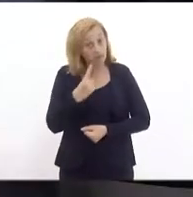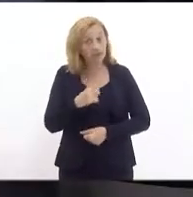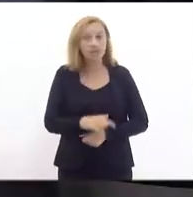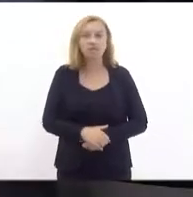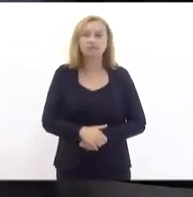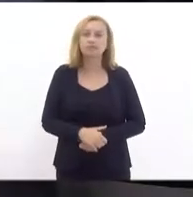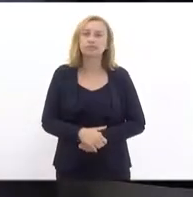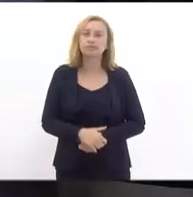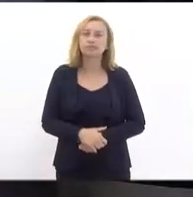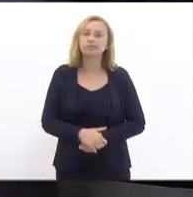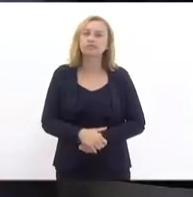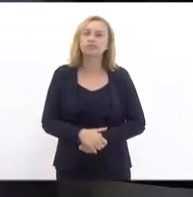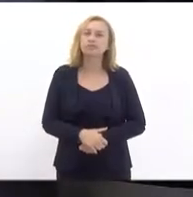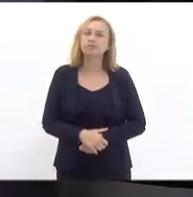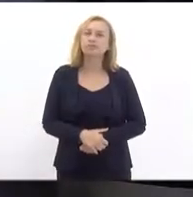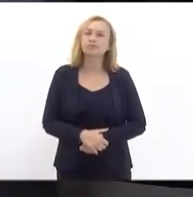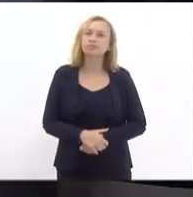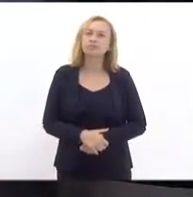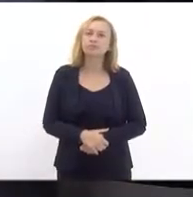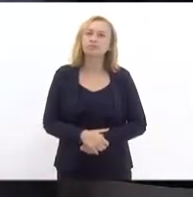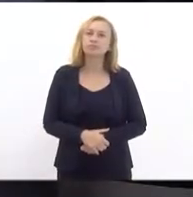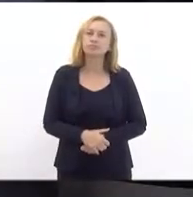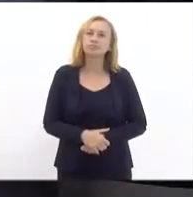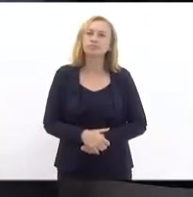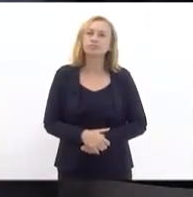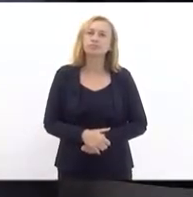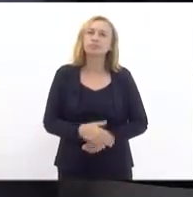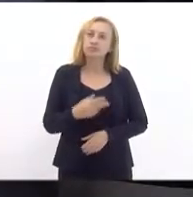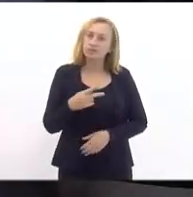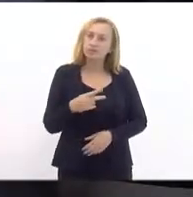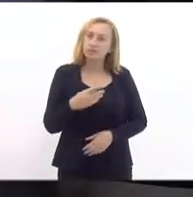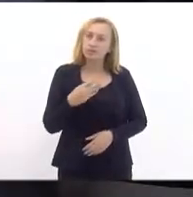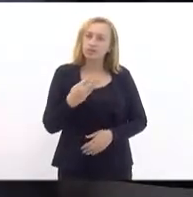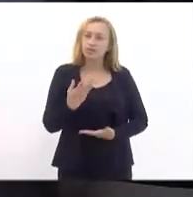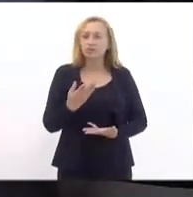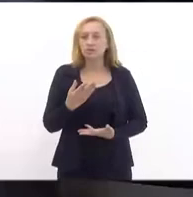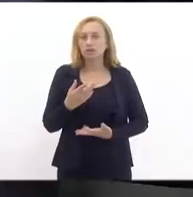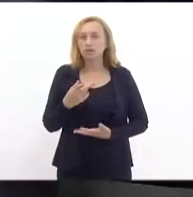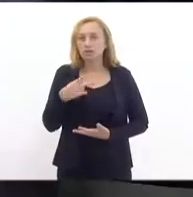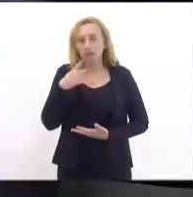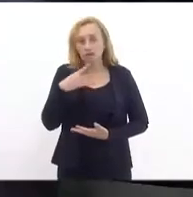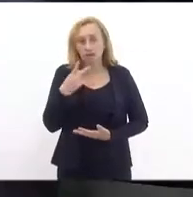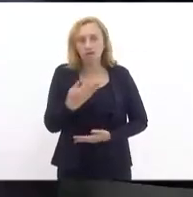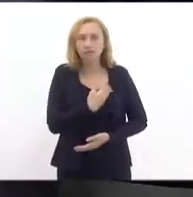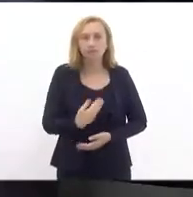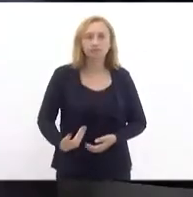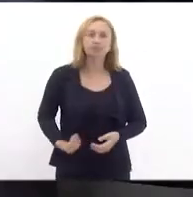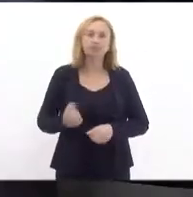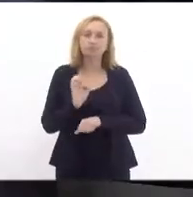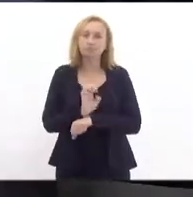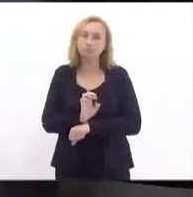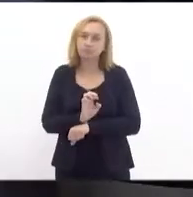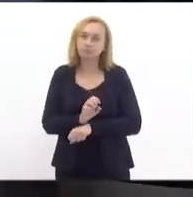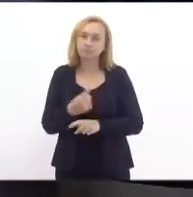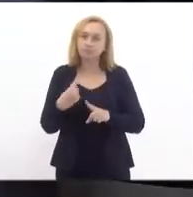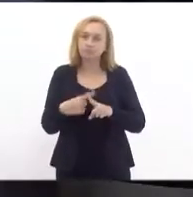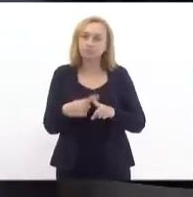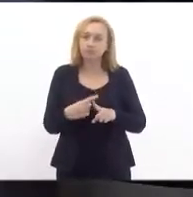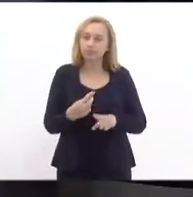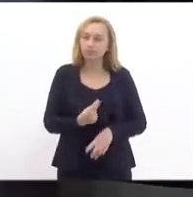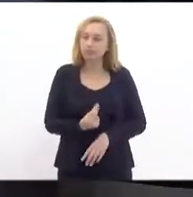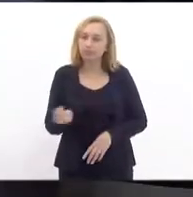né, a nossa... o nosso manifesto de repúdio que o governo do Estado, porque se a gente sair